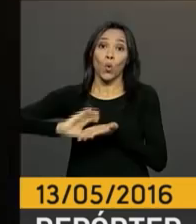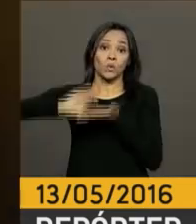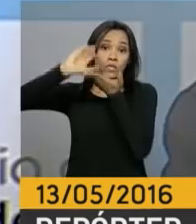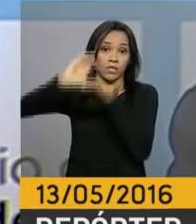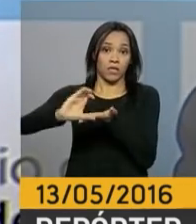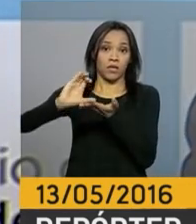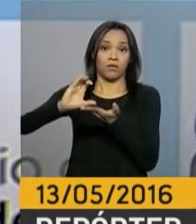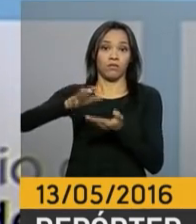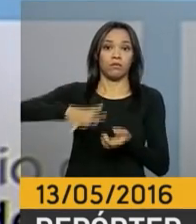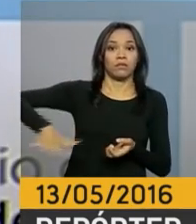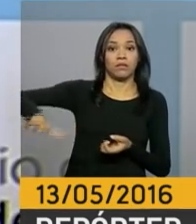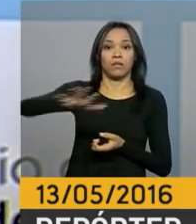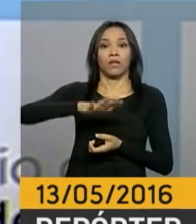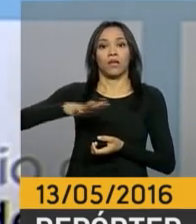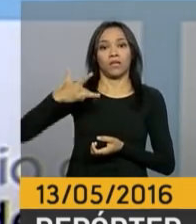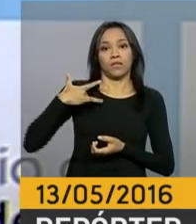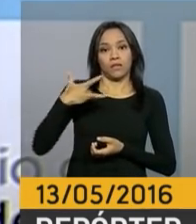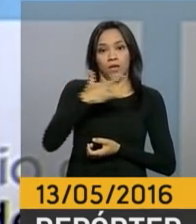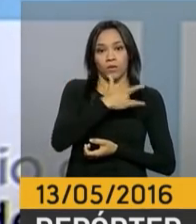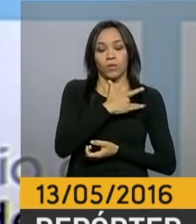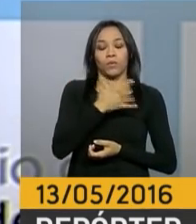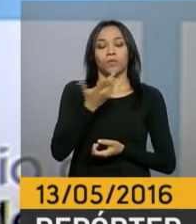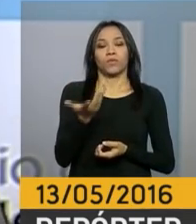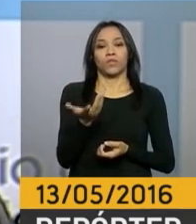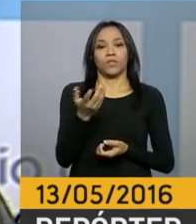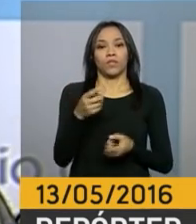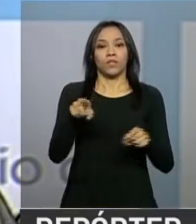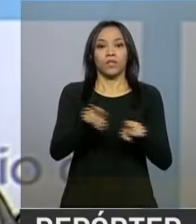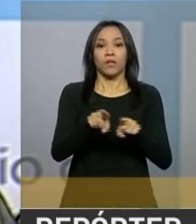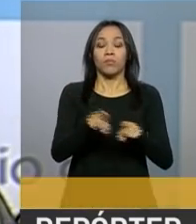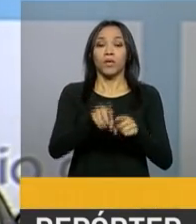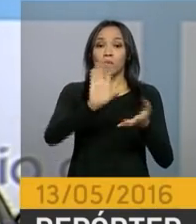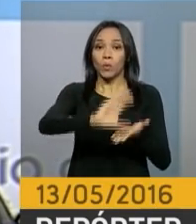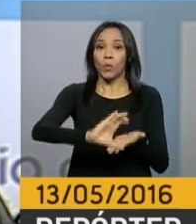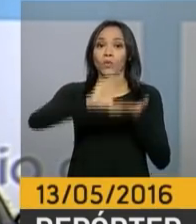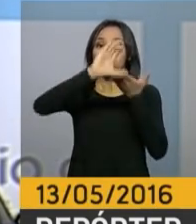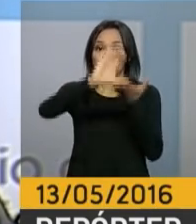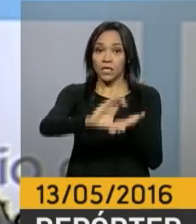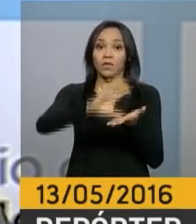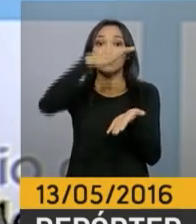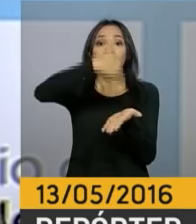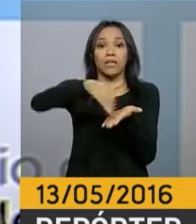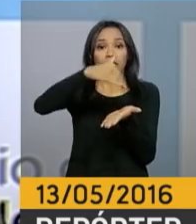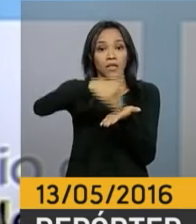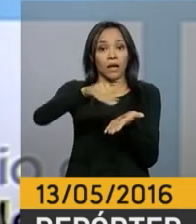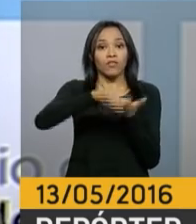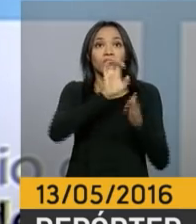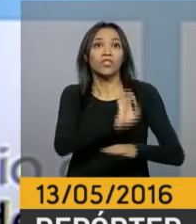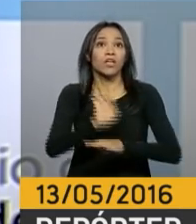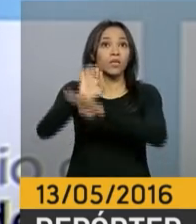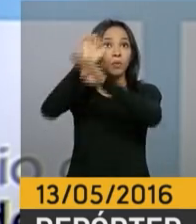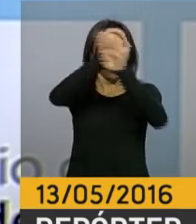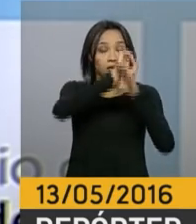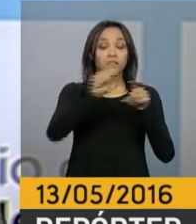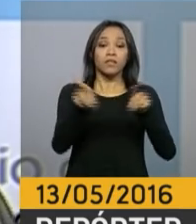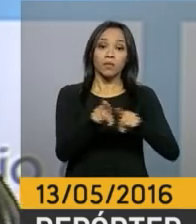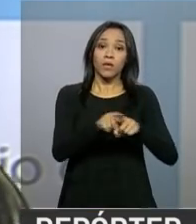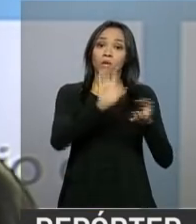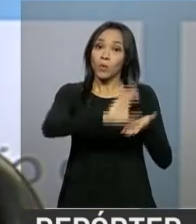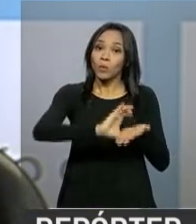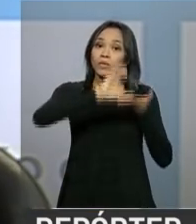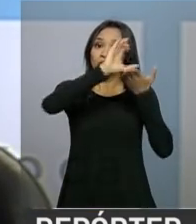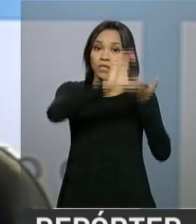eh o conas o Conselho Nacional dos secretários estaduais também dos secretários municipais do